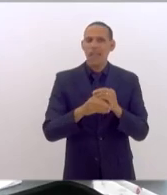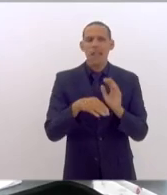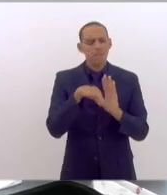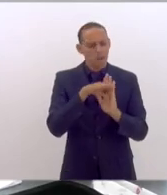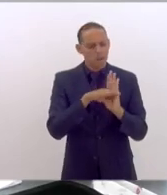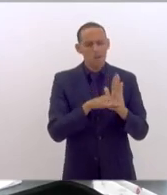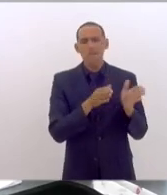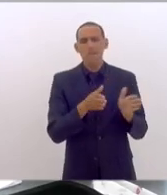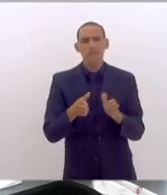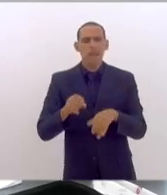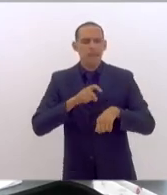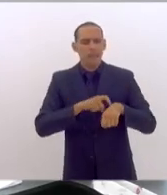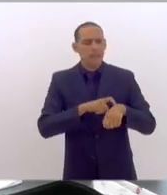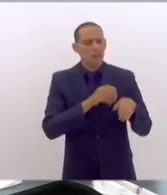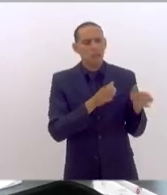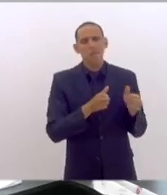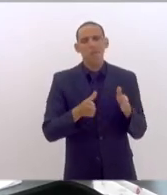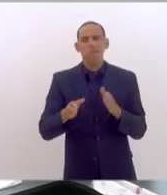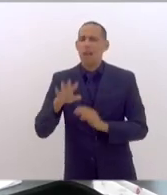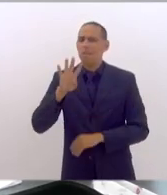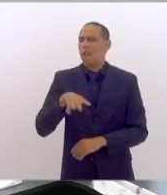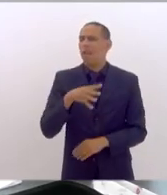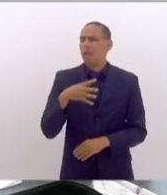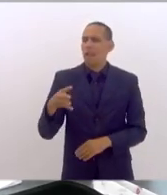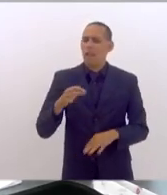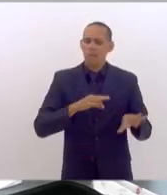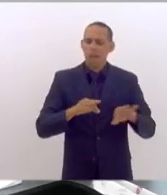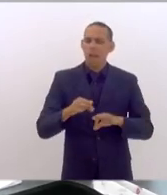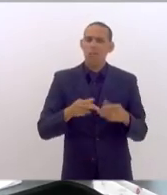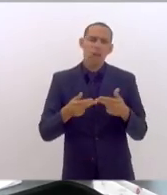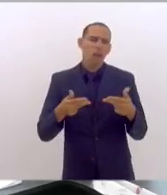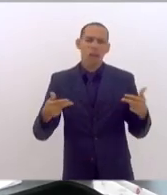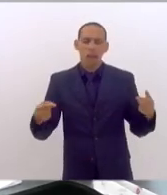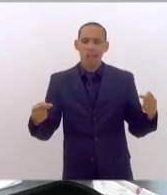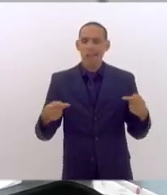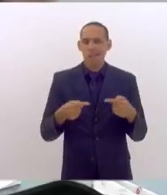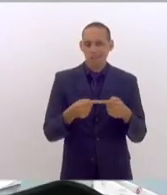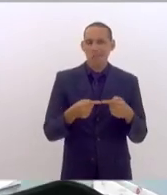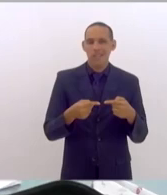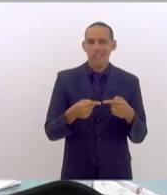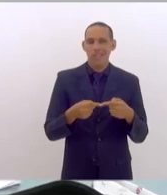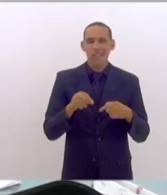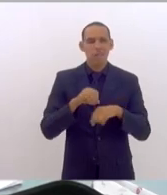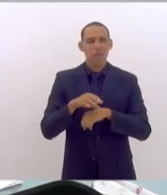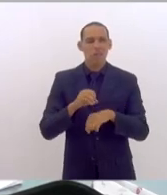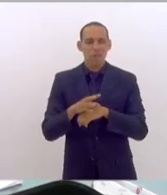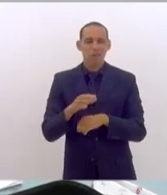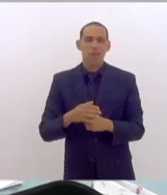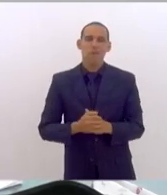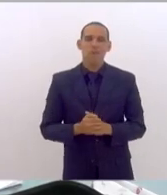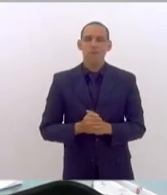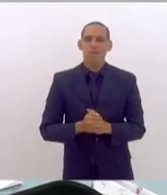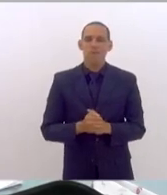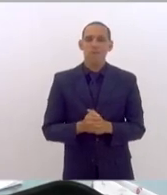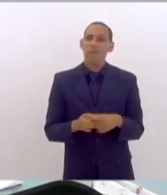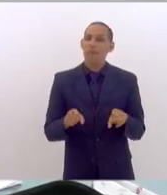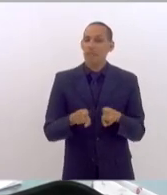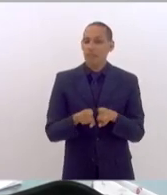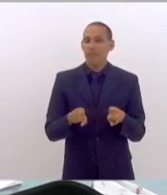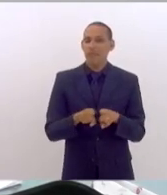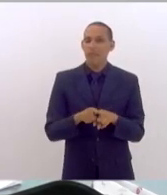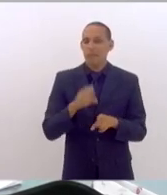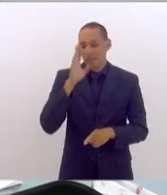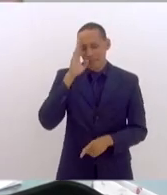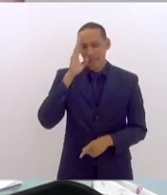cronogramas de apresentação de planilha de plano e vim quando a recomendação assim assim definir e que era o